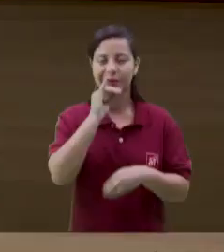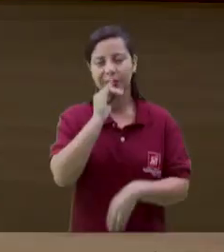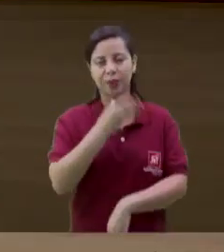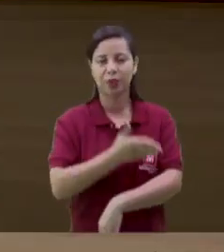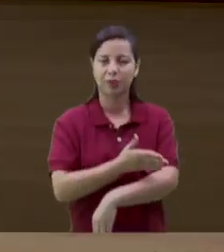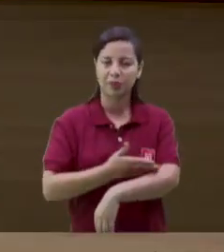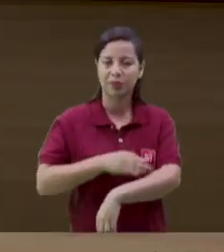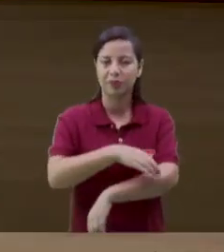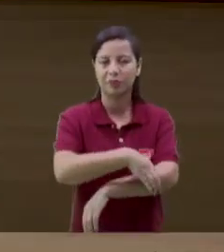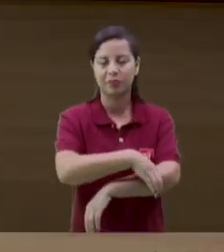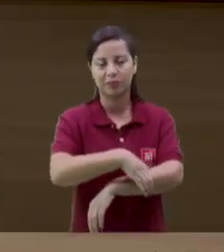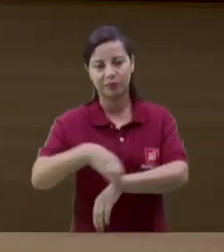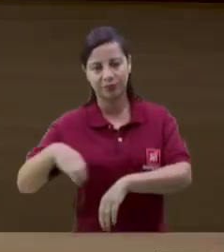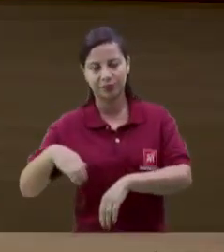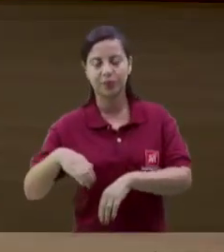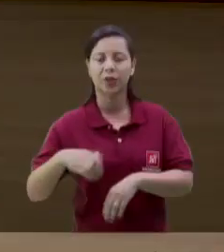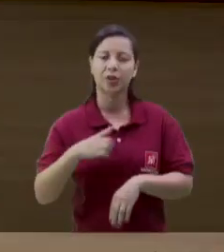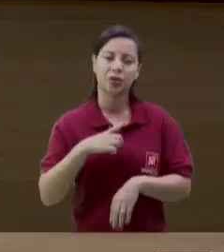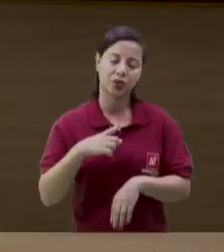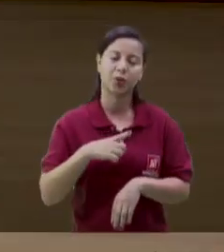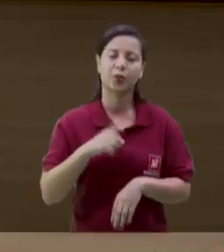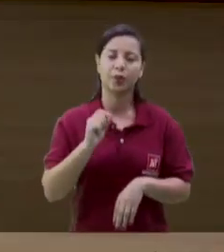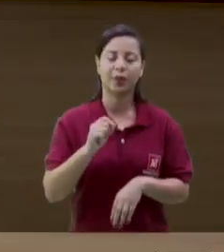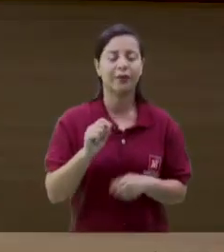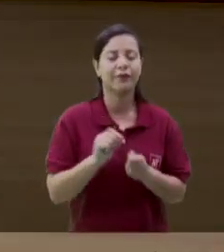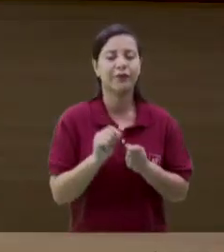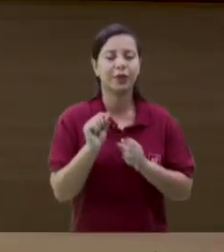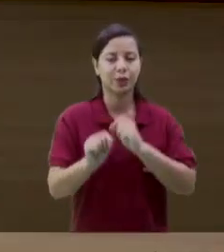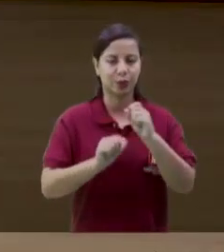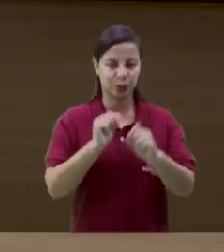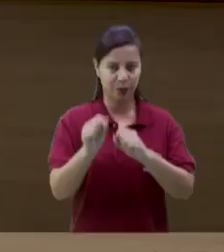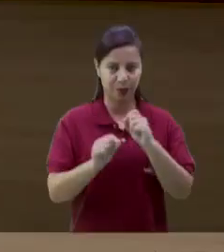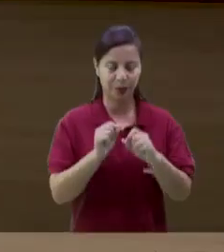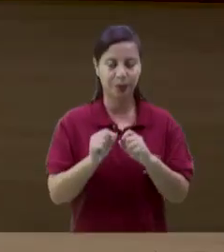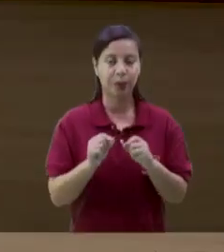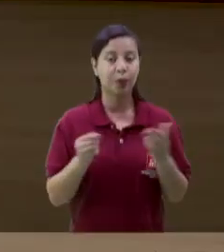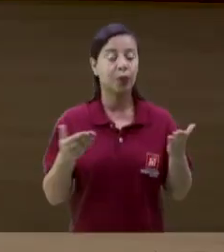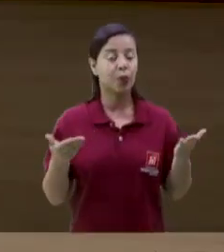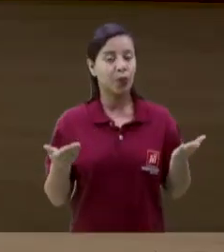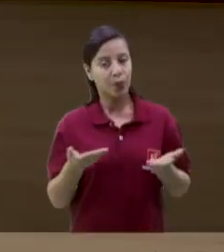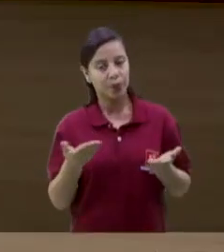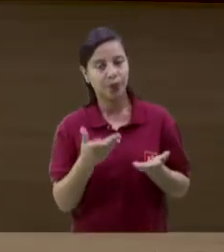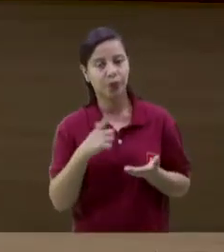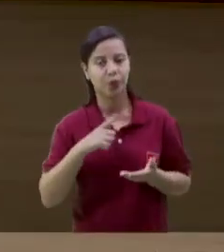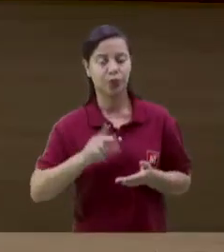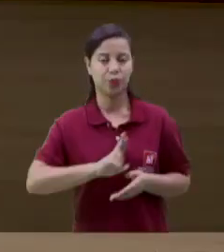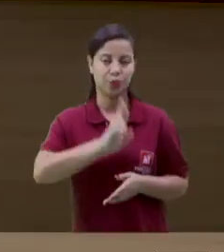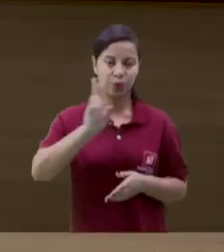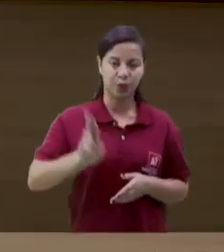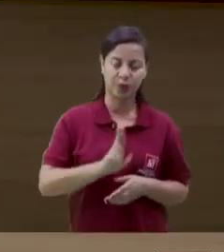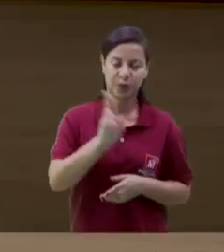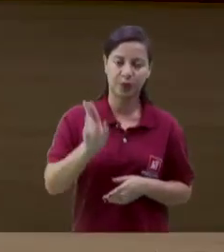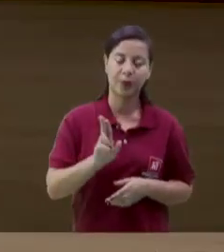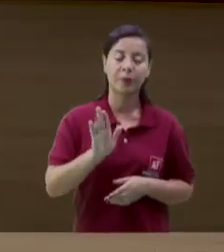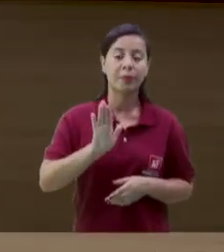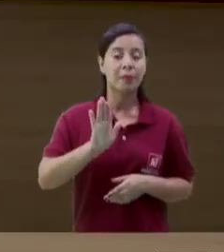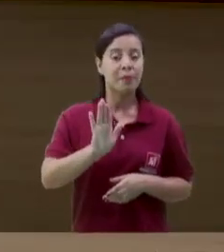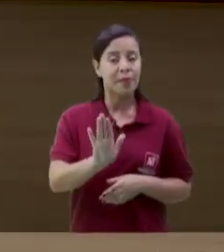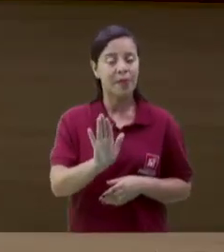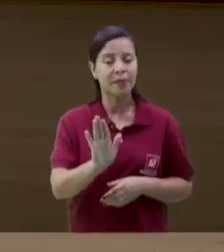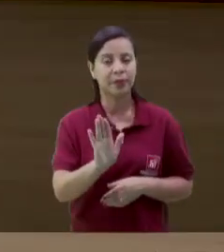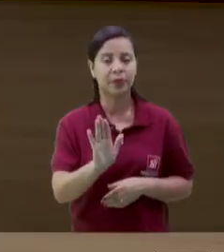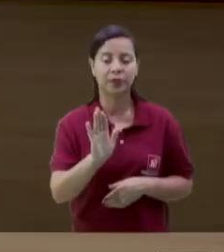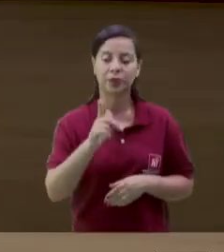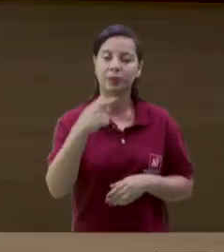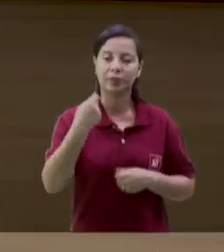fazer nessa situação? Então, o torniquete voltou a ser utilizado, porém ele tem que ser feito da maneira correta